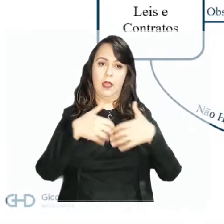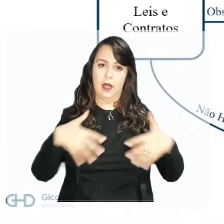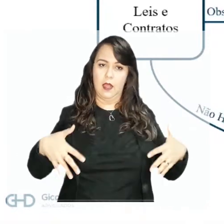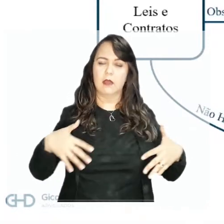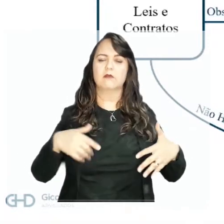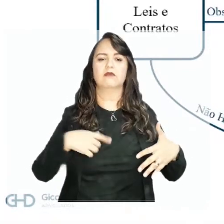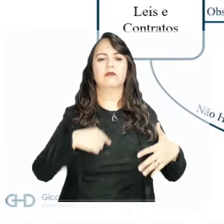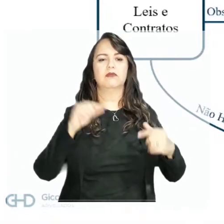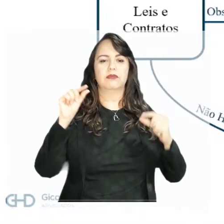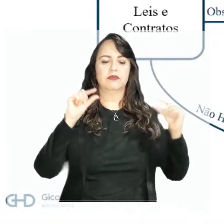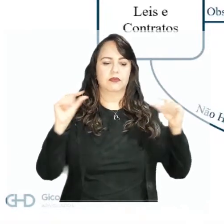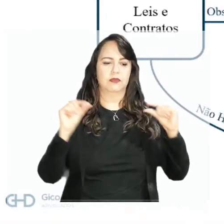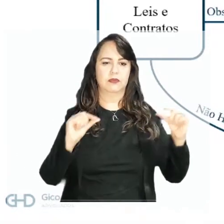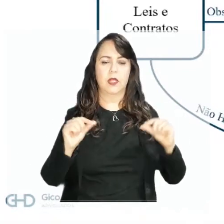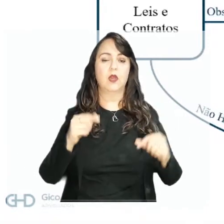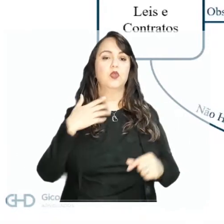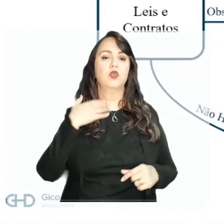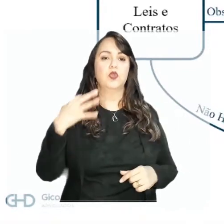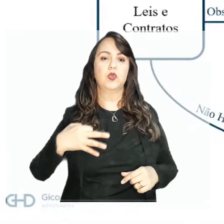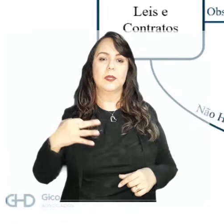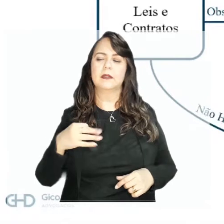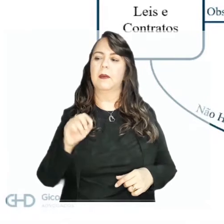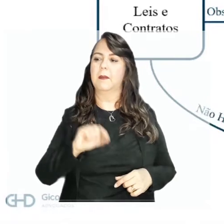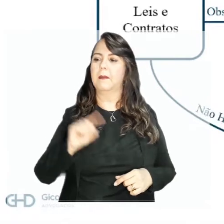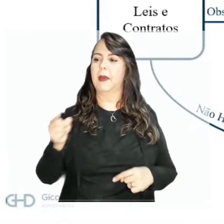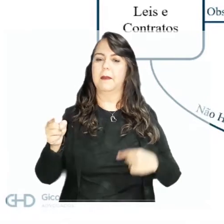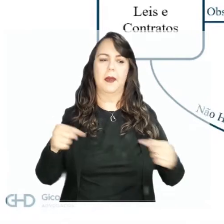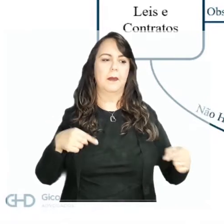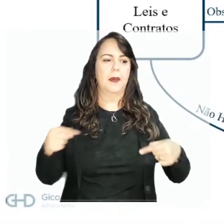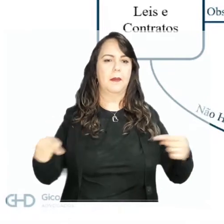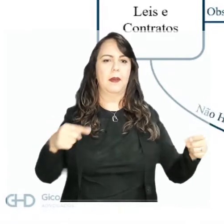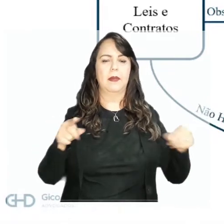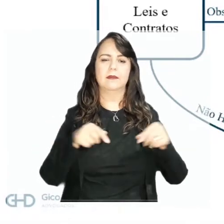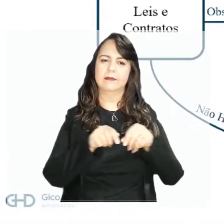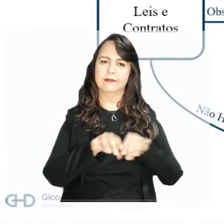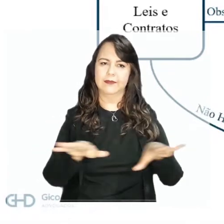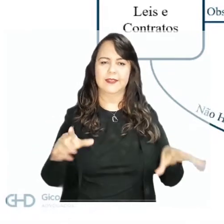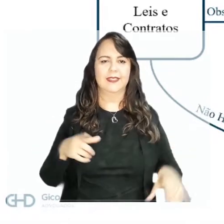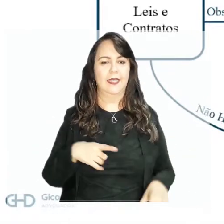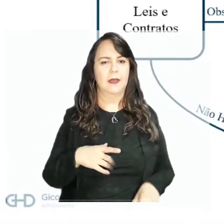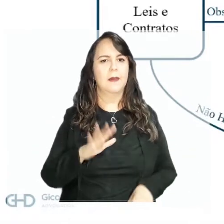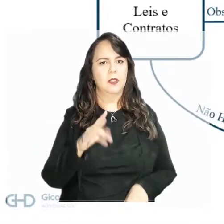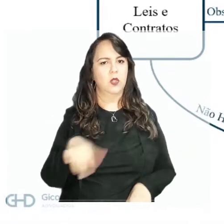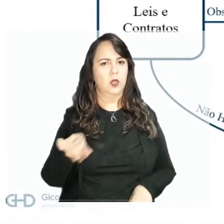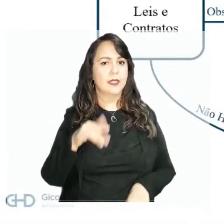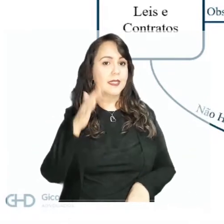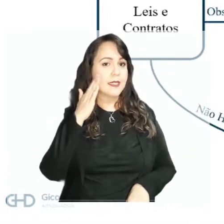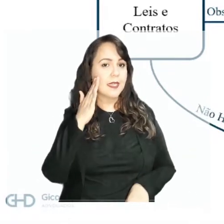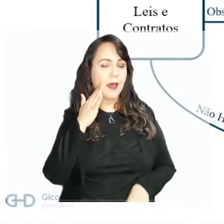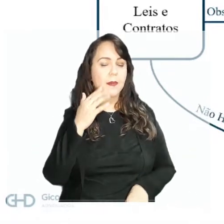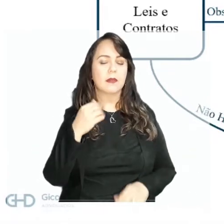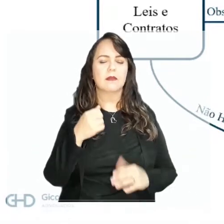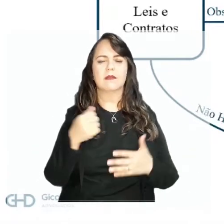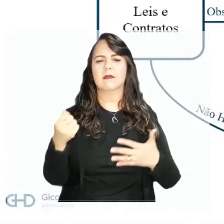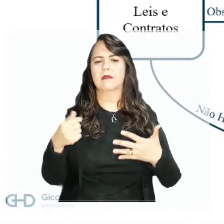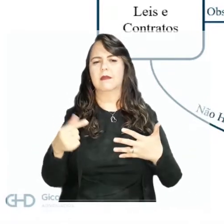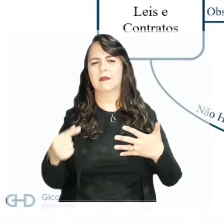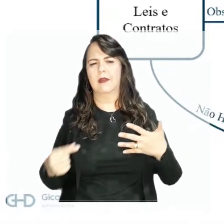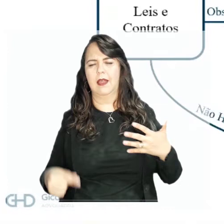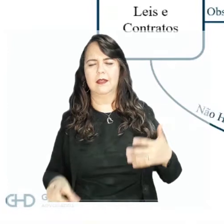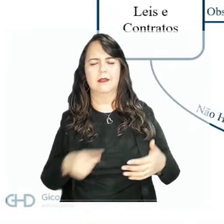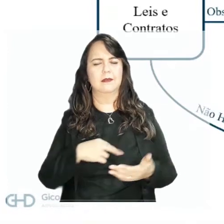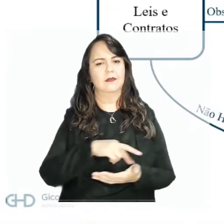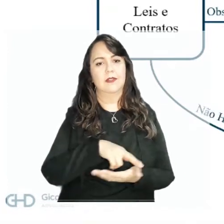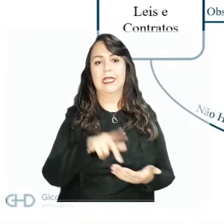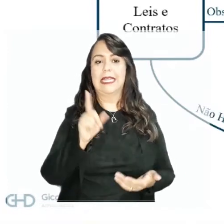está resolvido. Mas nós temos inúmeros casos em que as regras não são claras, a chamada hermenêutica das escolhas, e quando não tem regra jurídica nenhuma, em que o